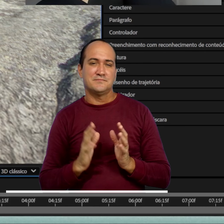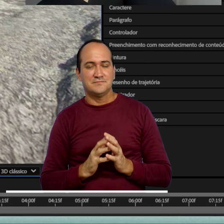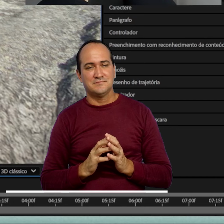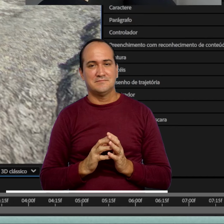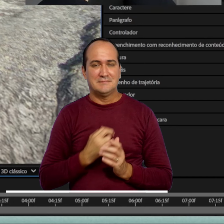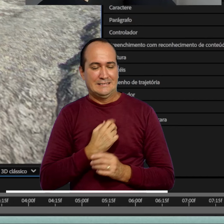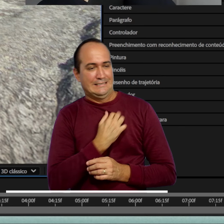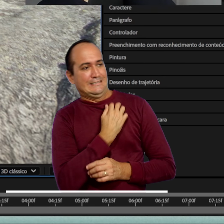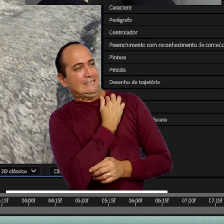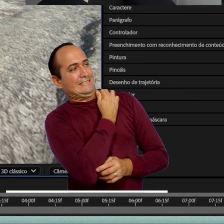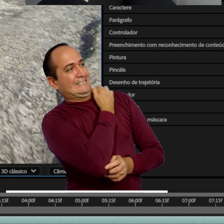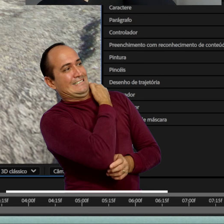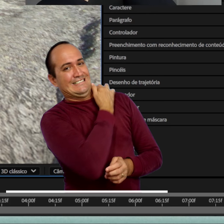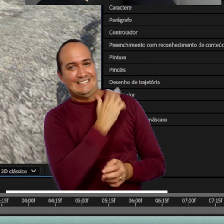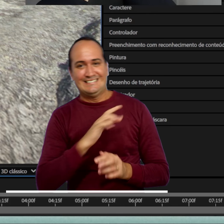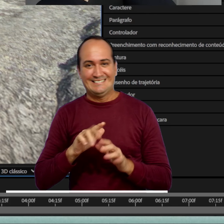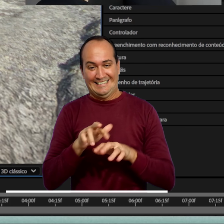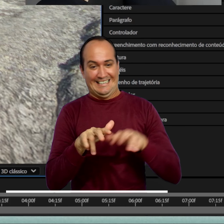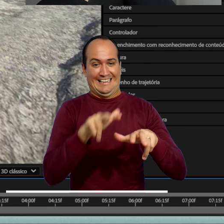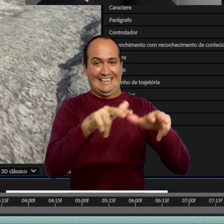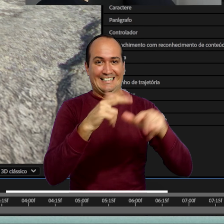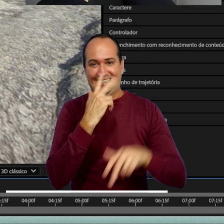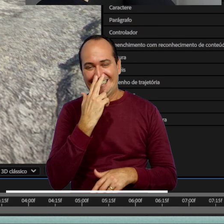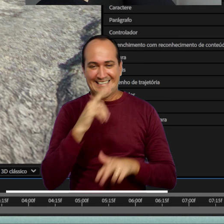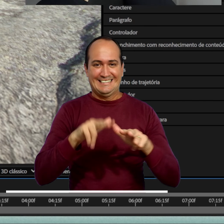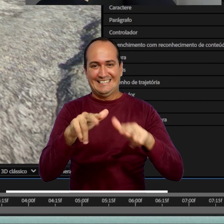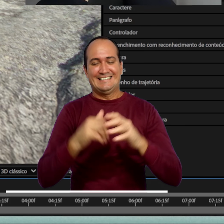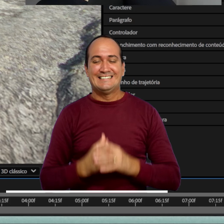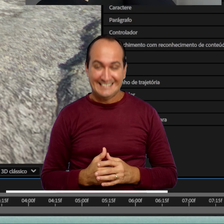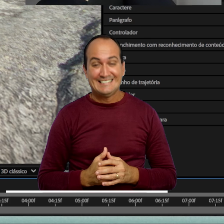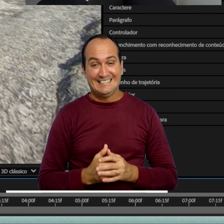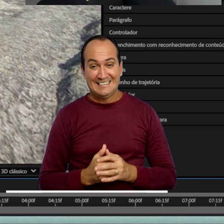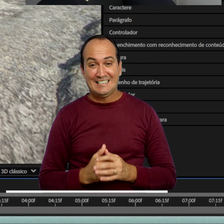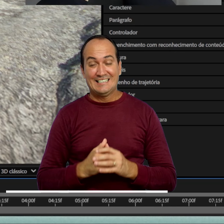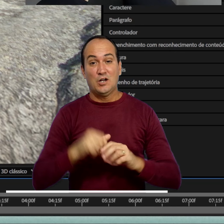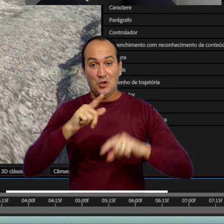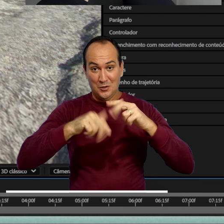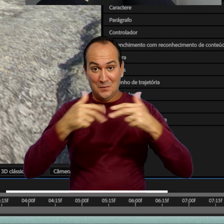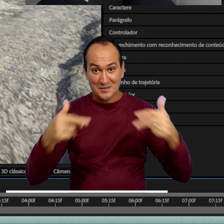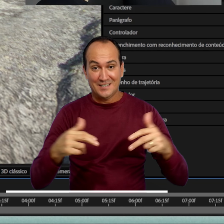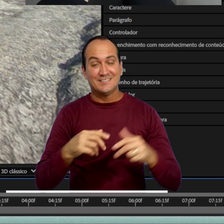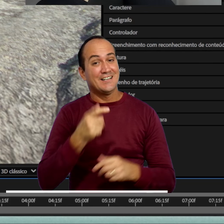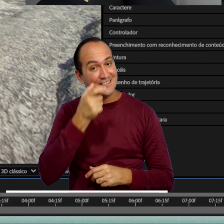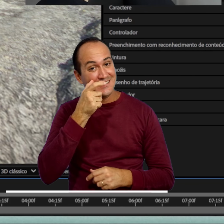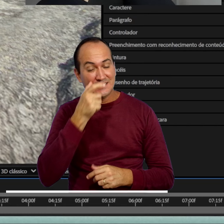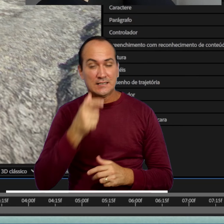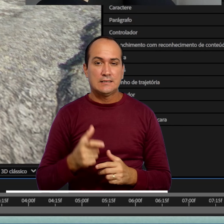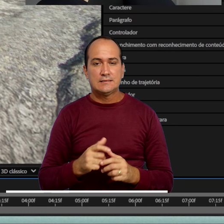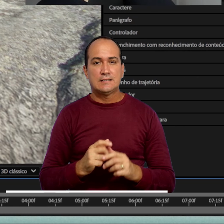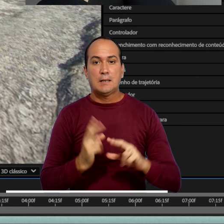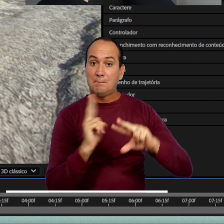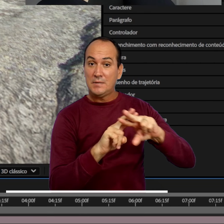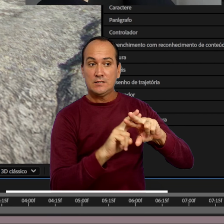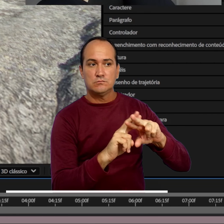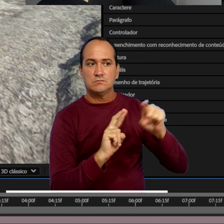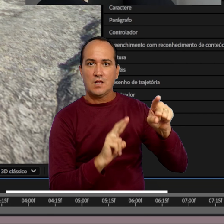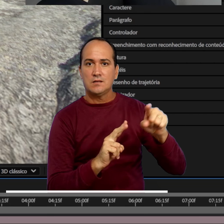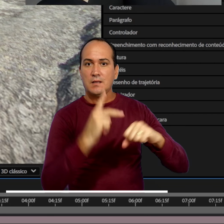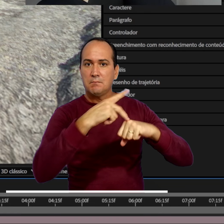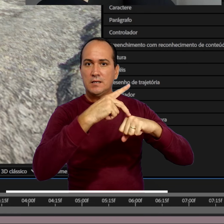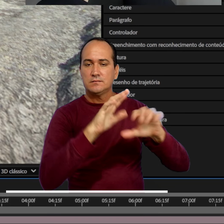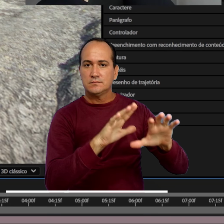gente ilustrar aqui com alguma coisa. Então selecionei esse objeto. É interessante observar o seguinte: esse objeto ele estaria então